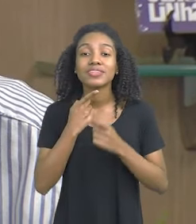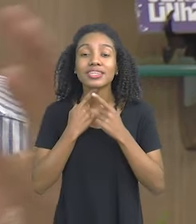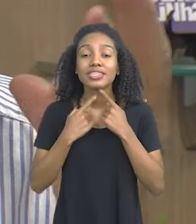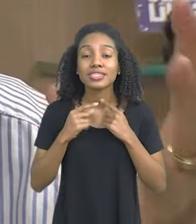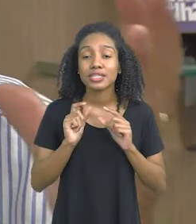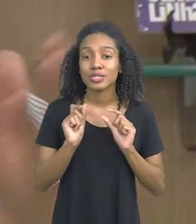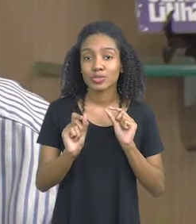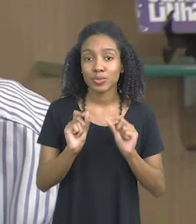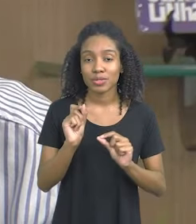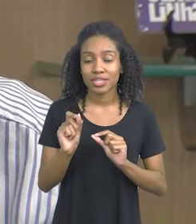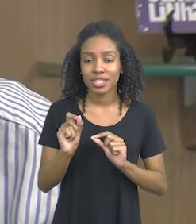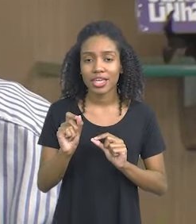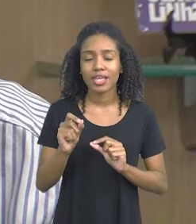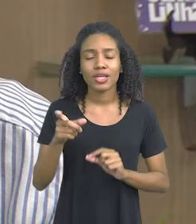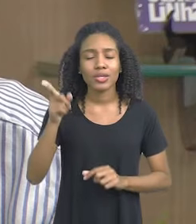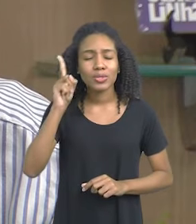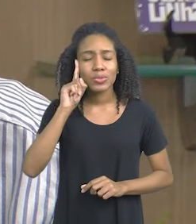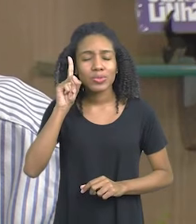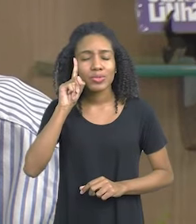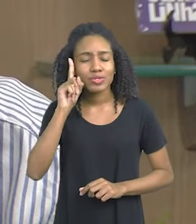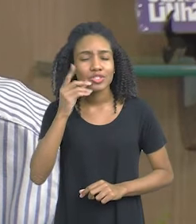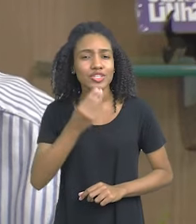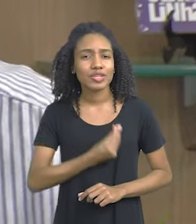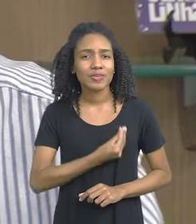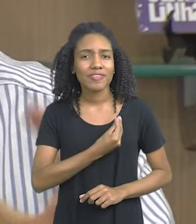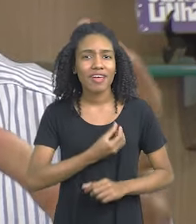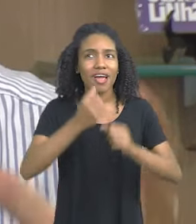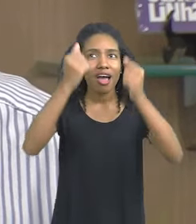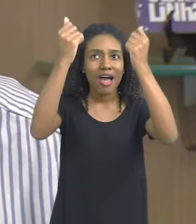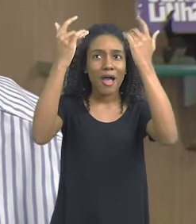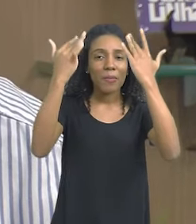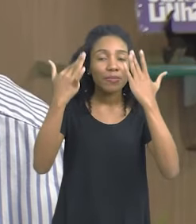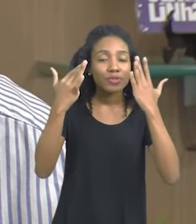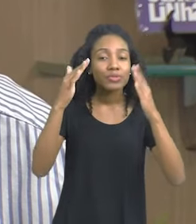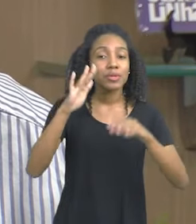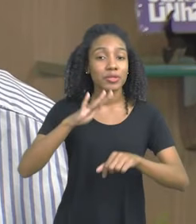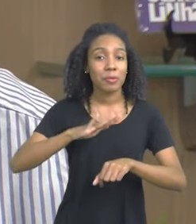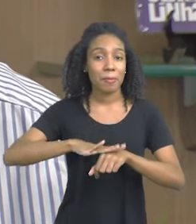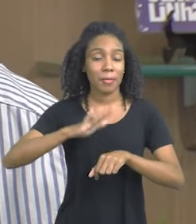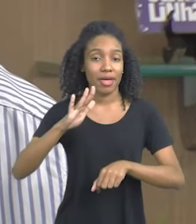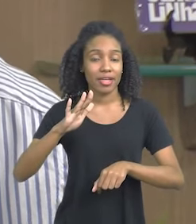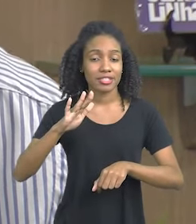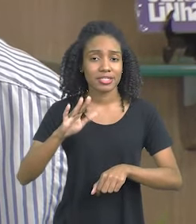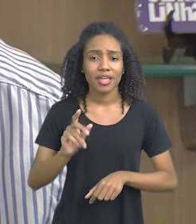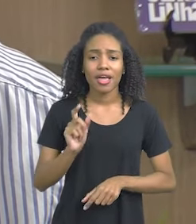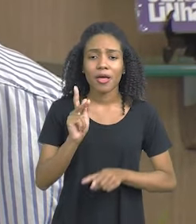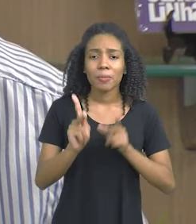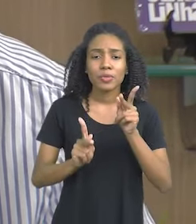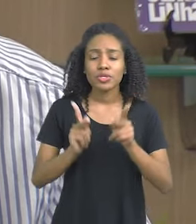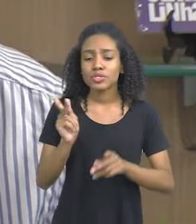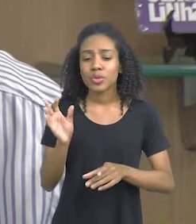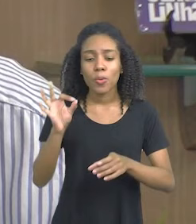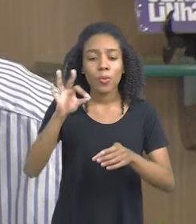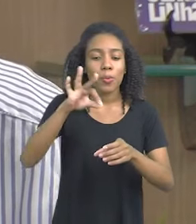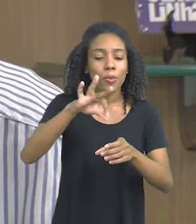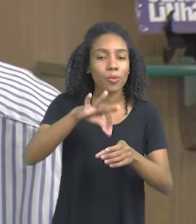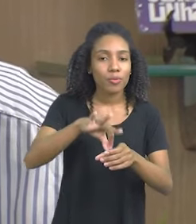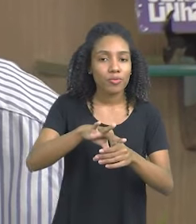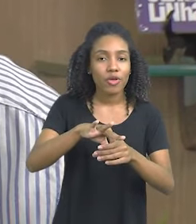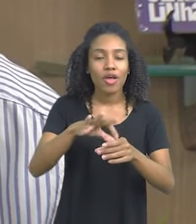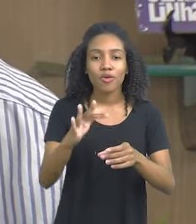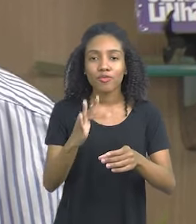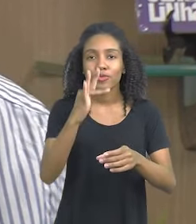vivemos, que nós sejamos mais abençoados. Quem pouco semeia, pouco vai colher. Quem muito